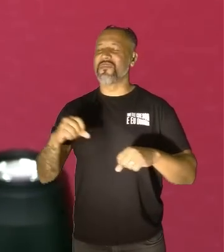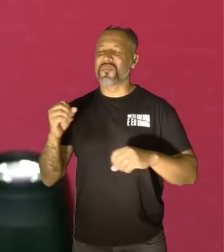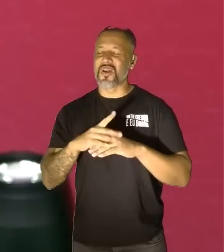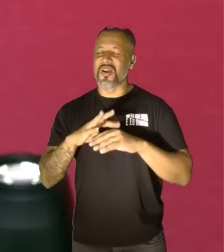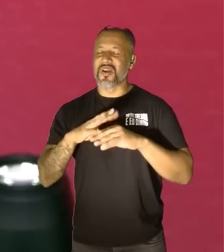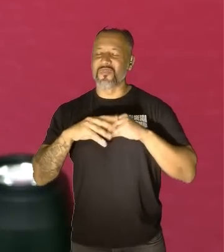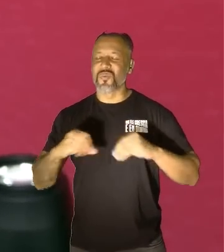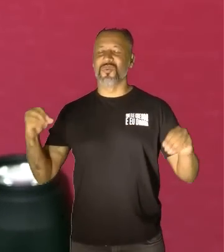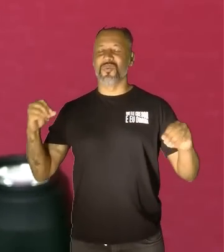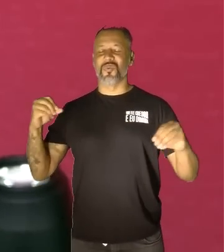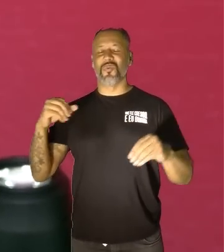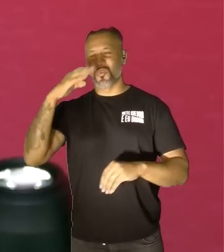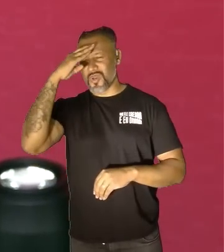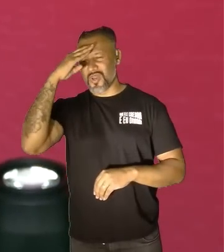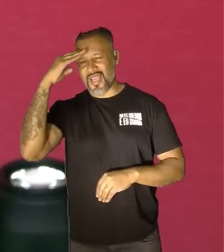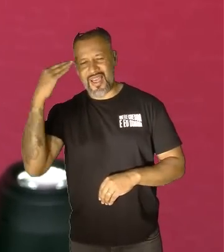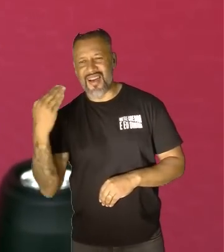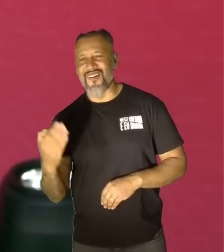glória.